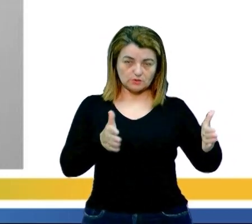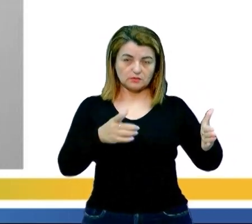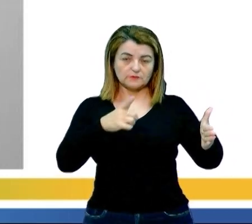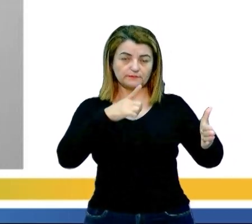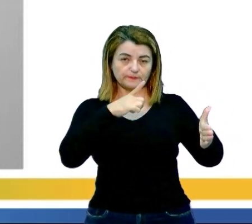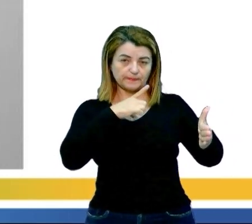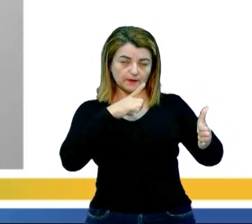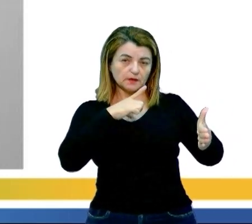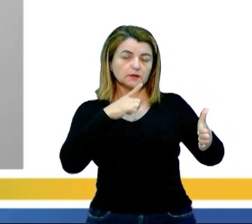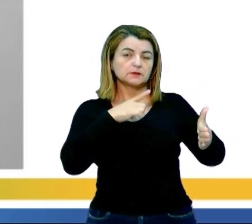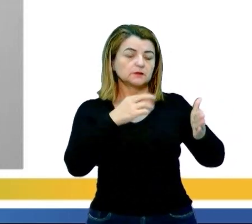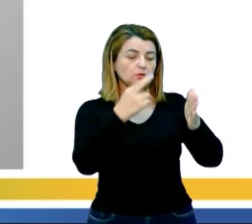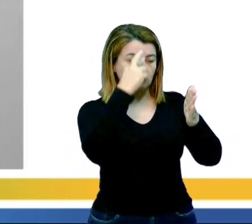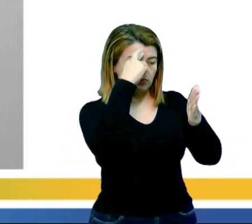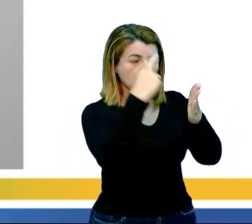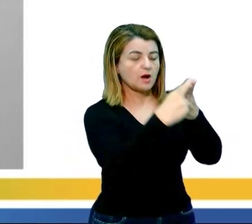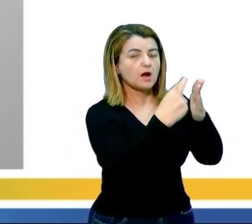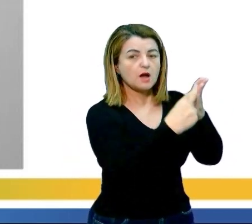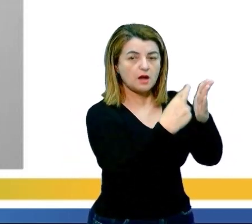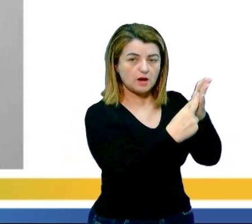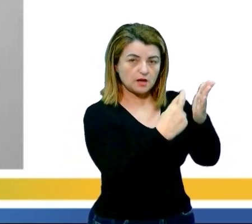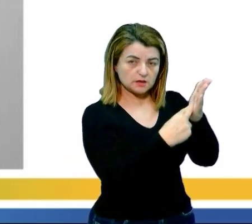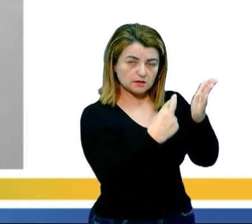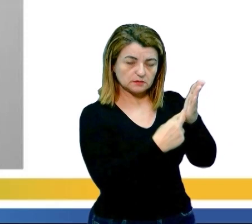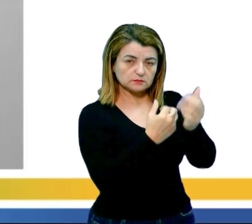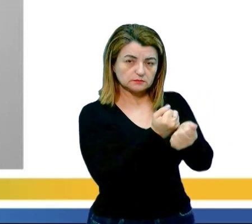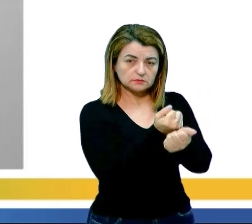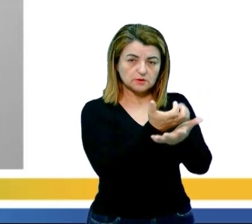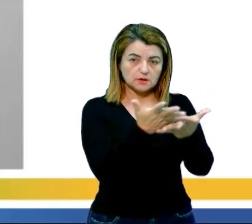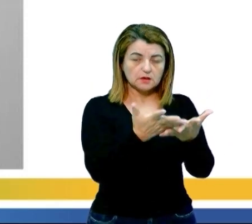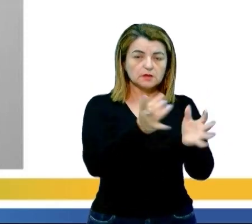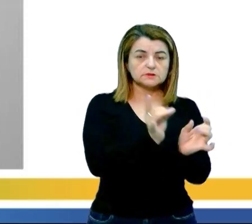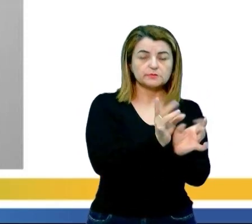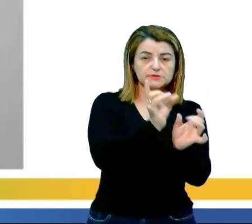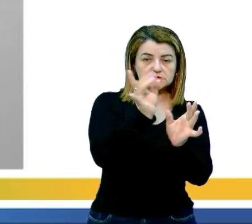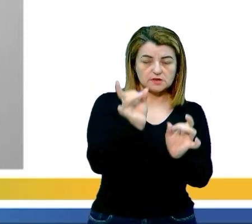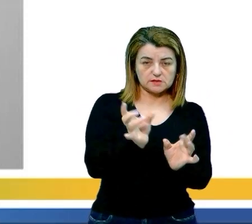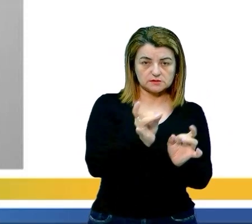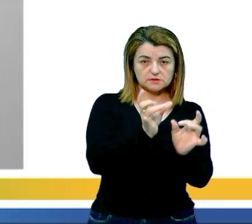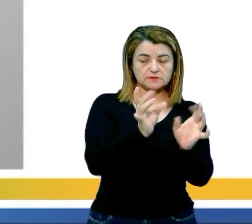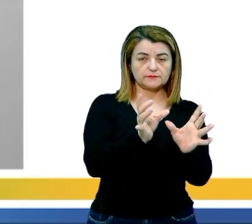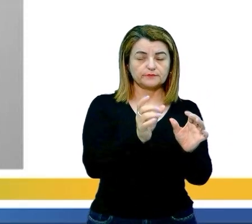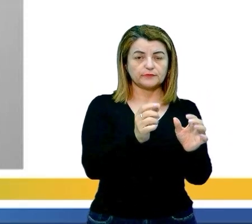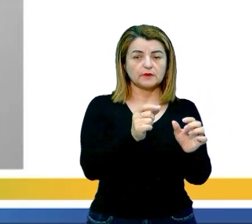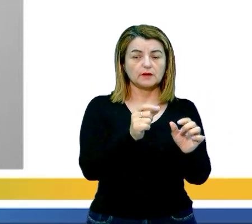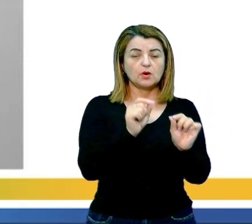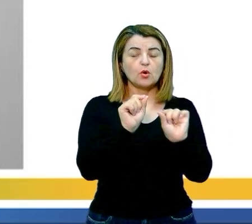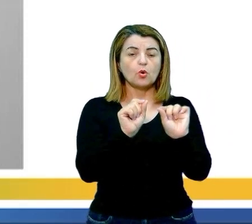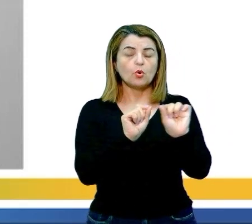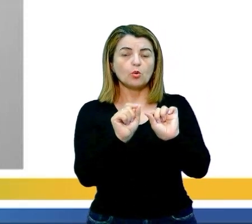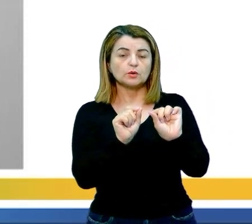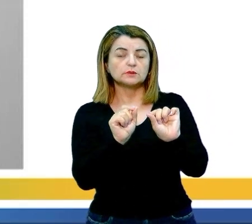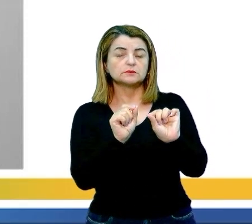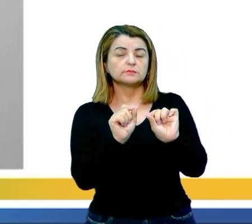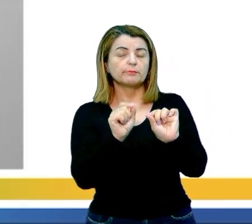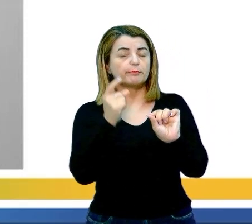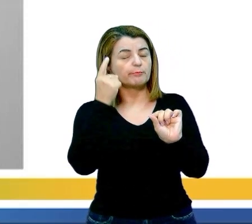uma disciplina e uma disposição especiais, estudada em